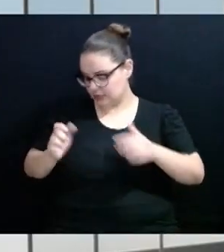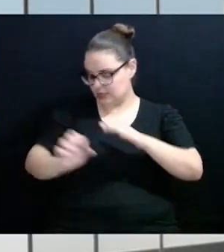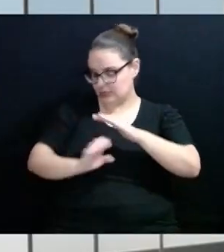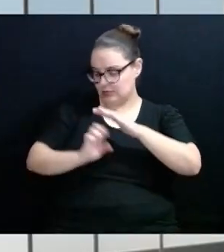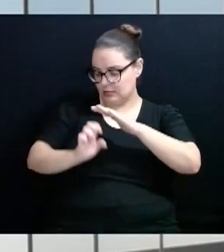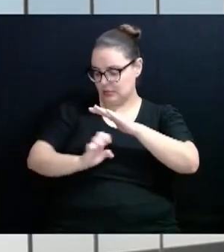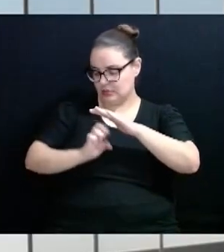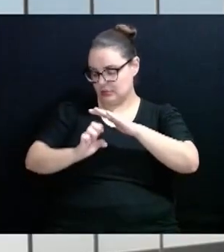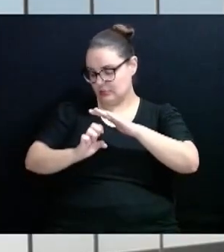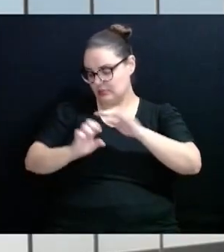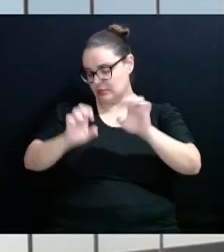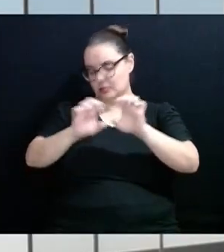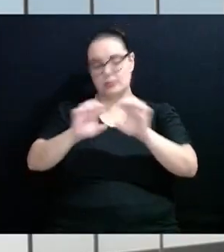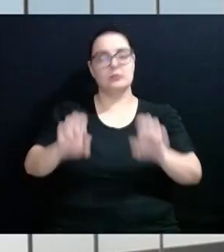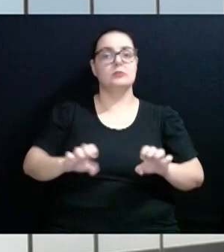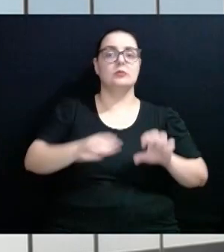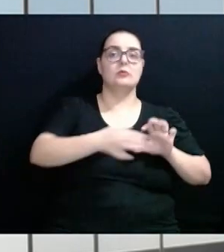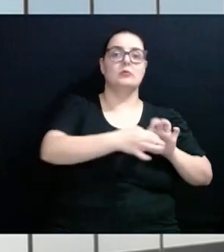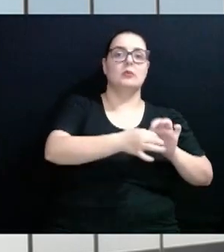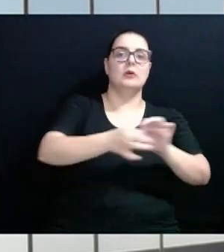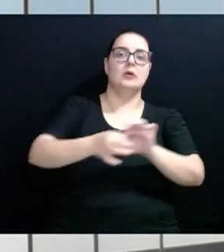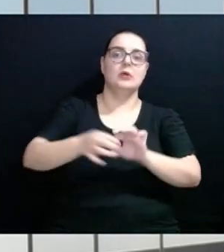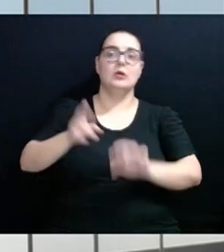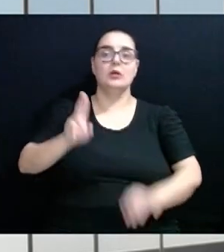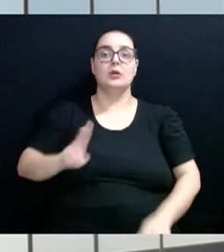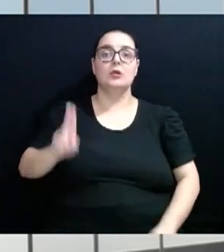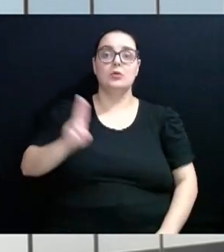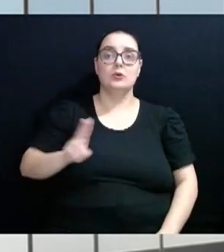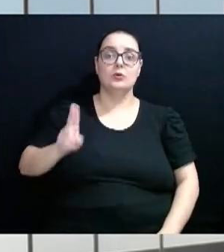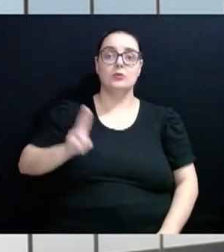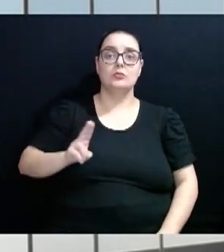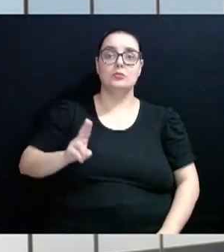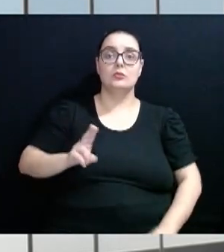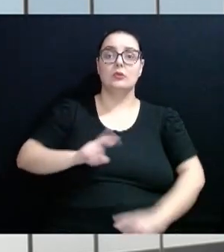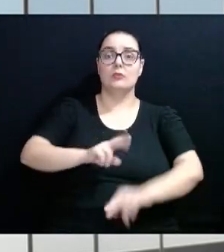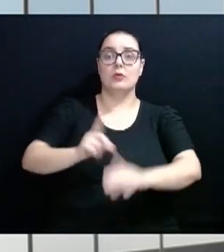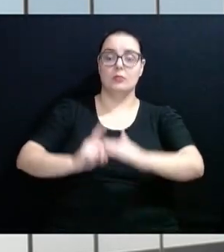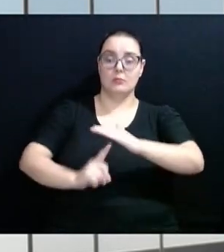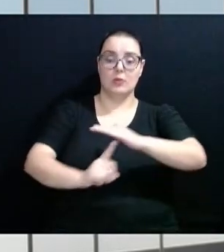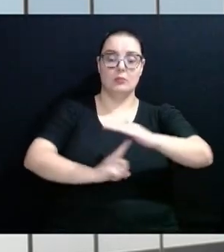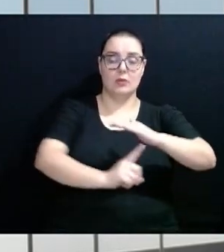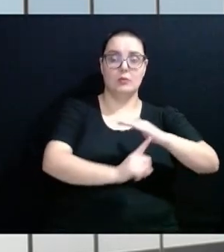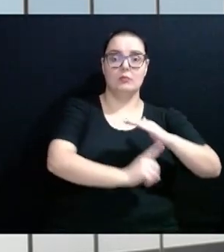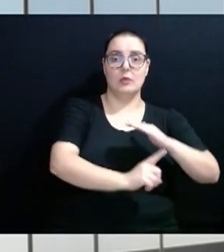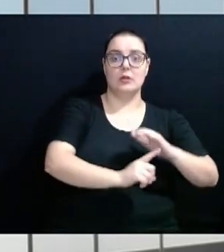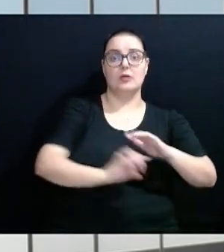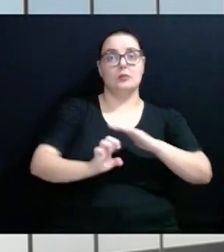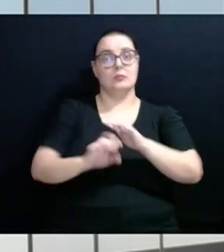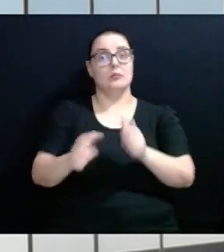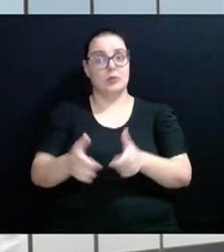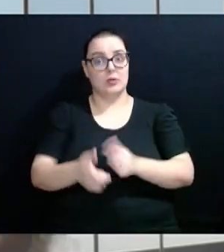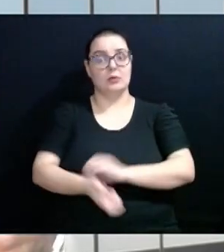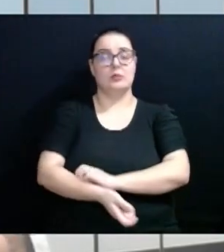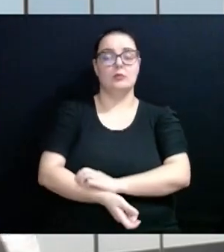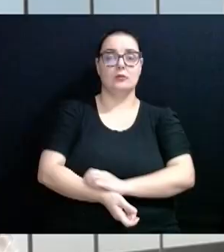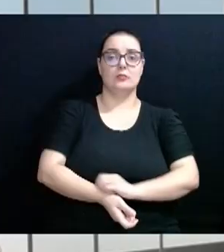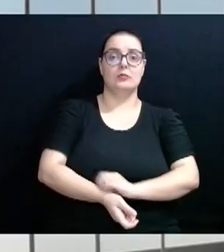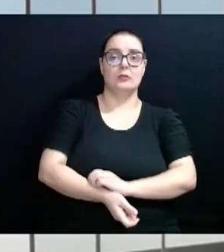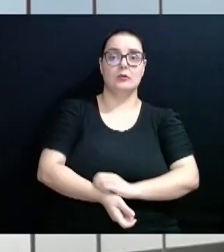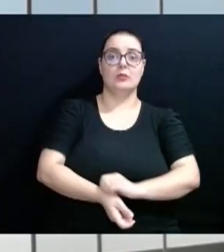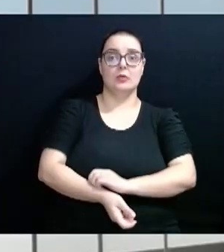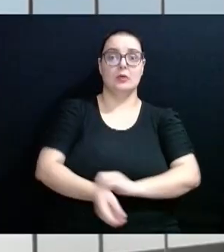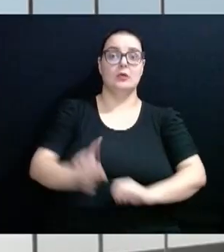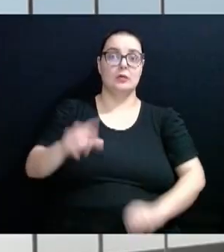ela utiliza muitos fornecedores de pequeno porte. É isso que acontece. Então,